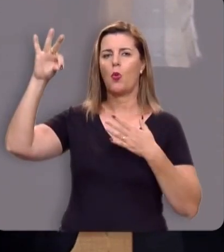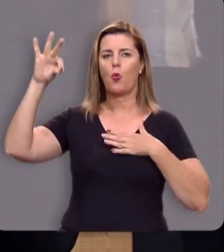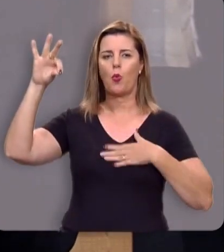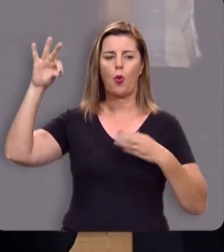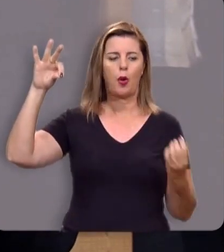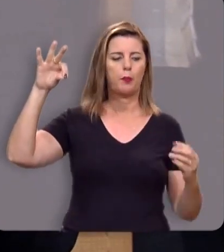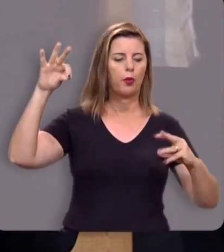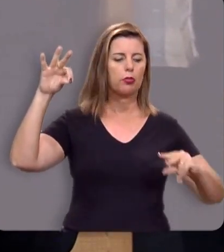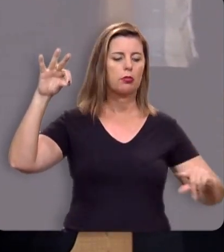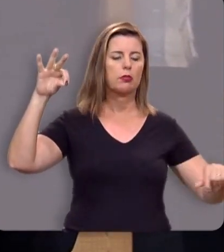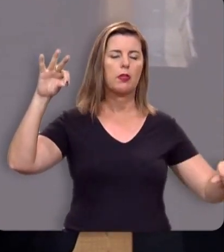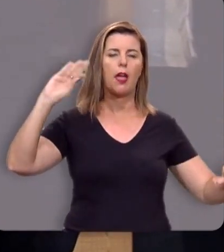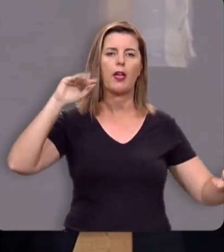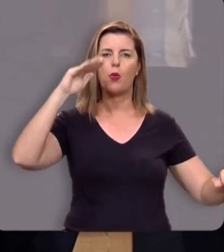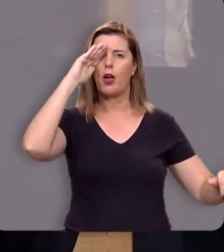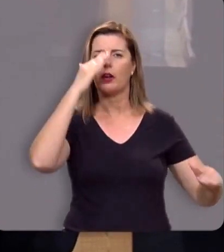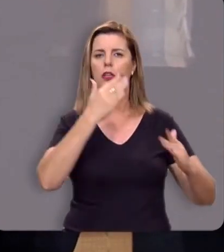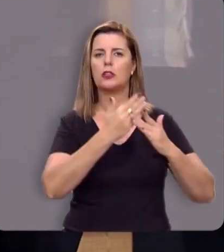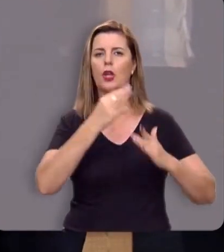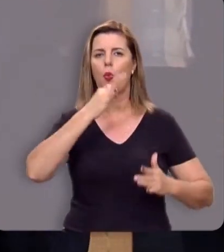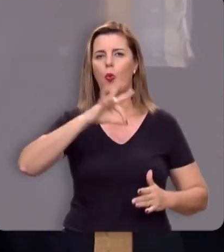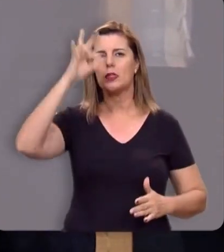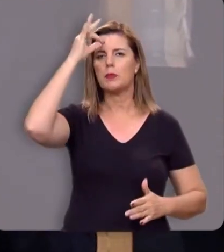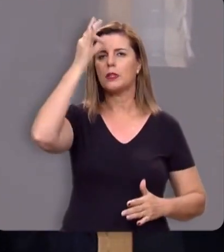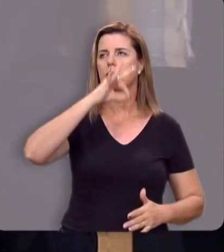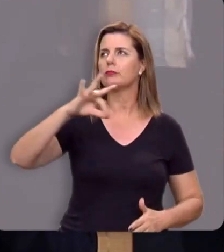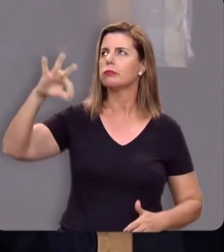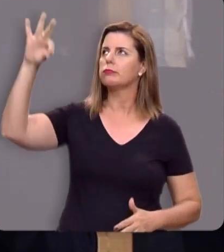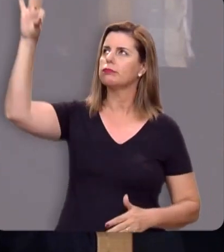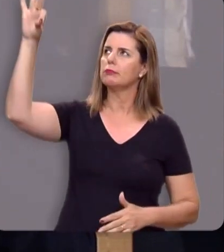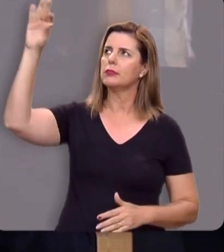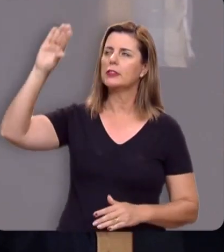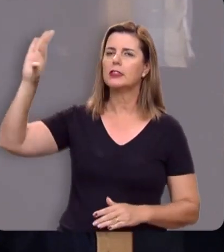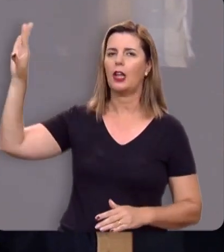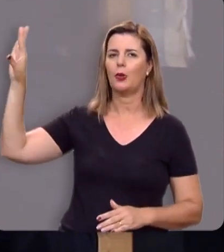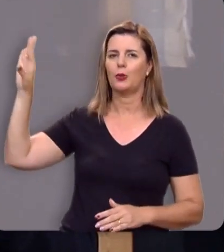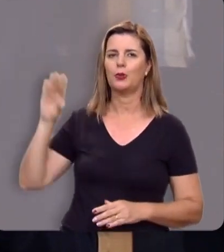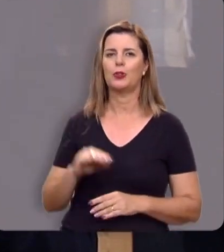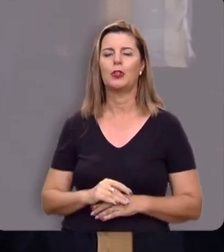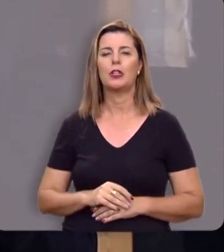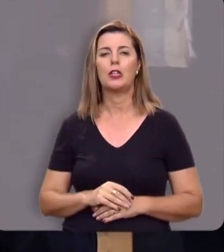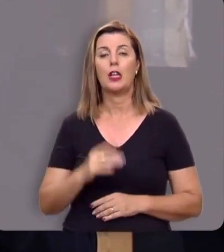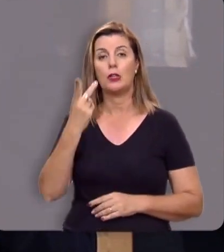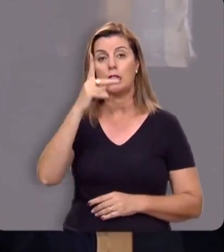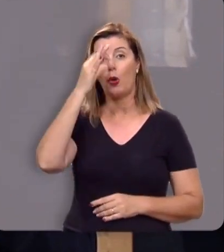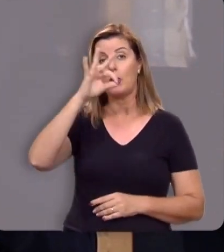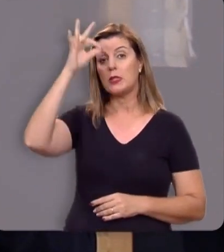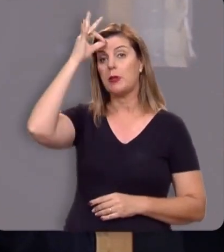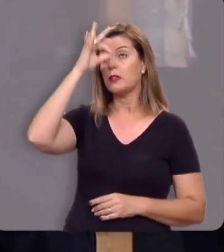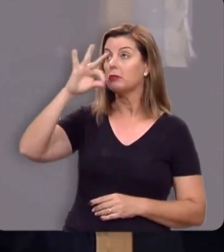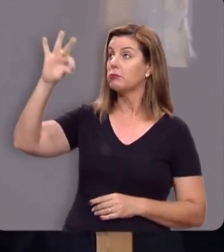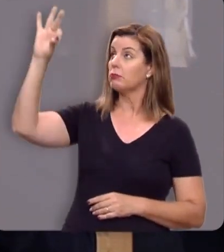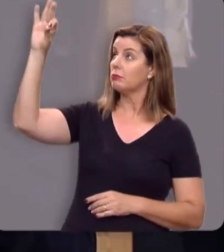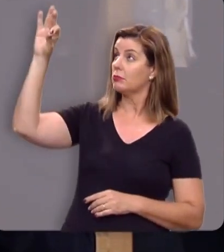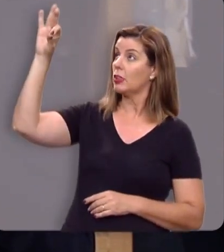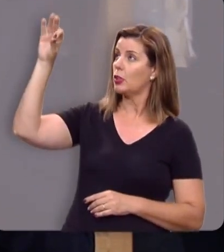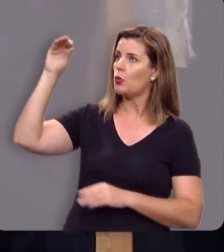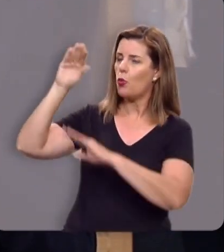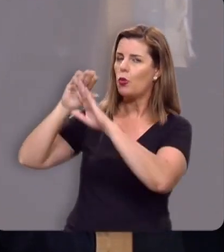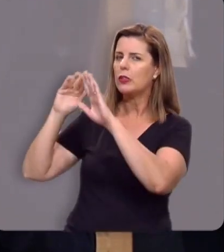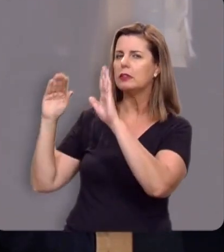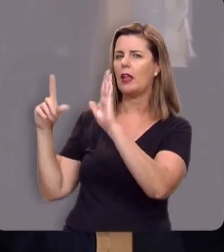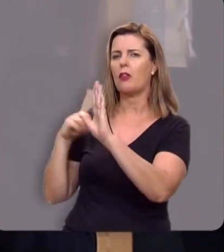para a terra e quando você crê em Jesus, o seu espírito vai para o céu. E o seu espírito está vivo, ativo